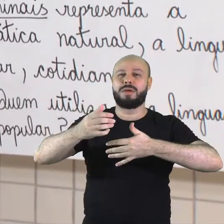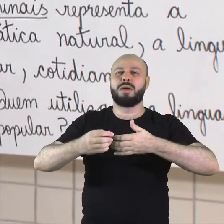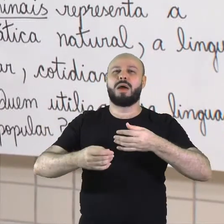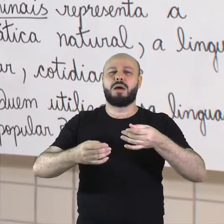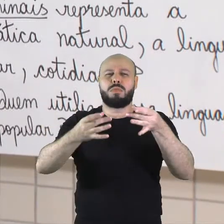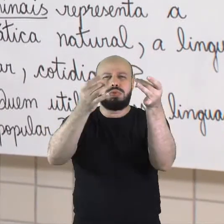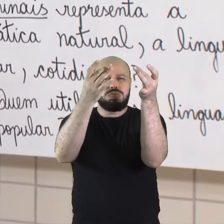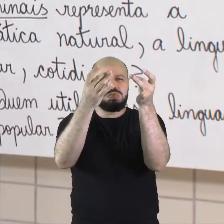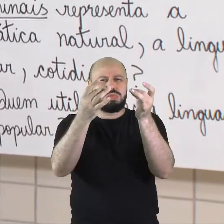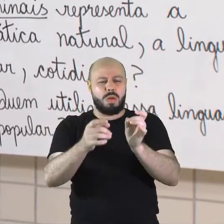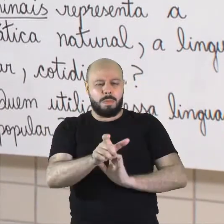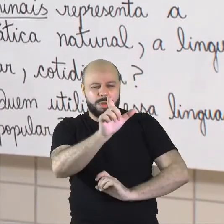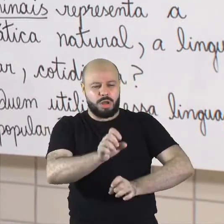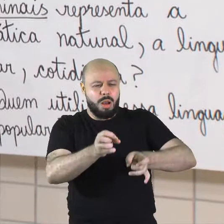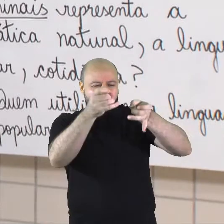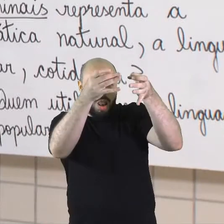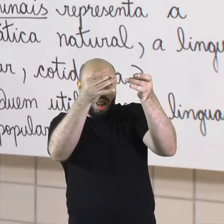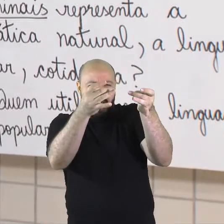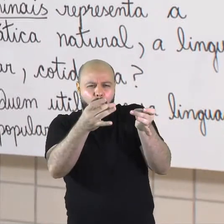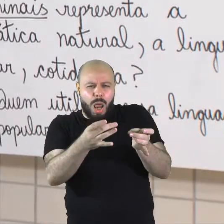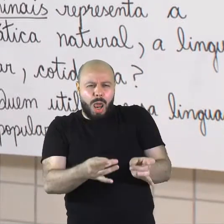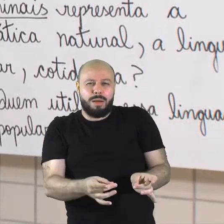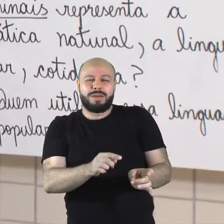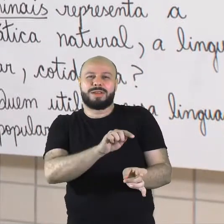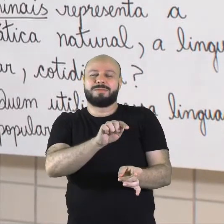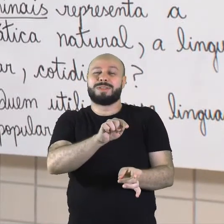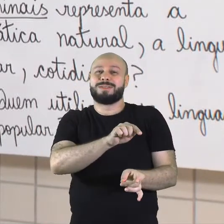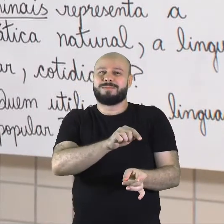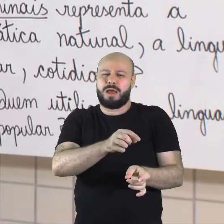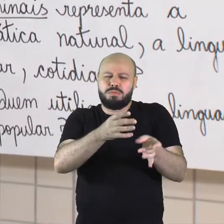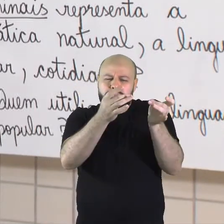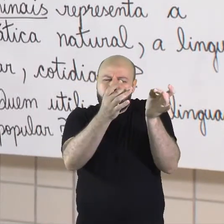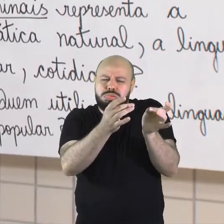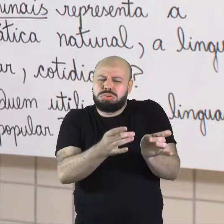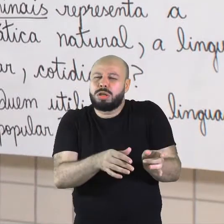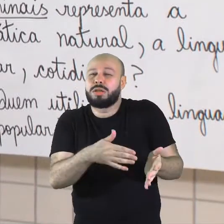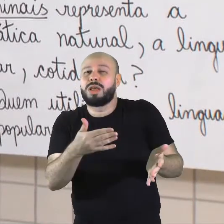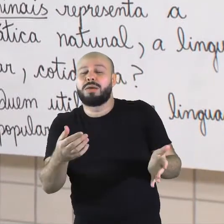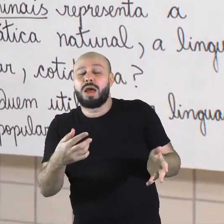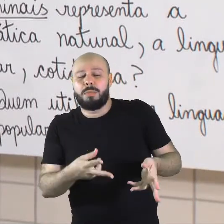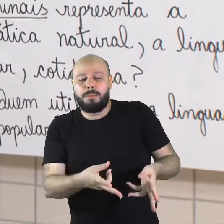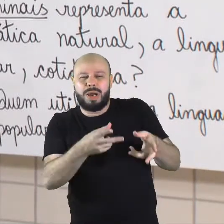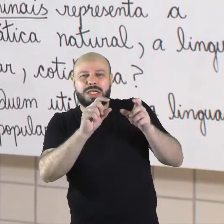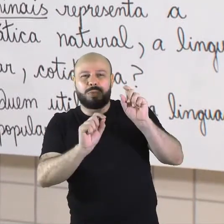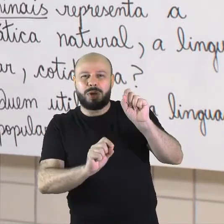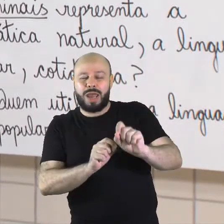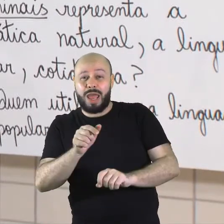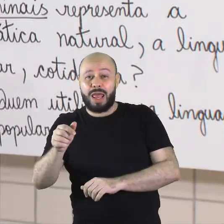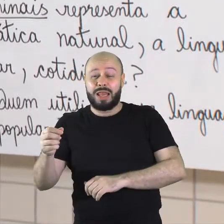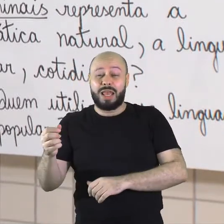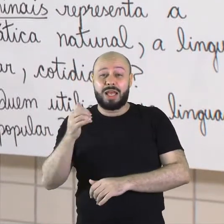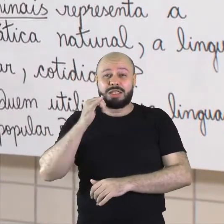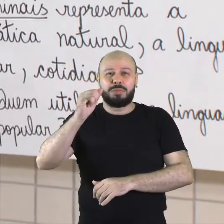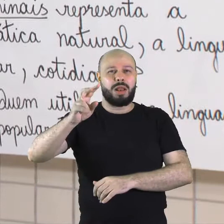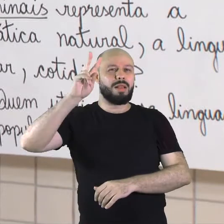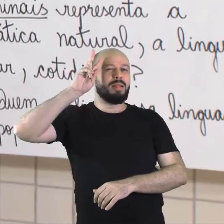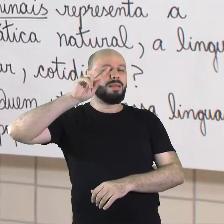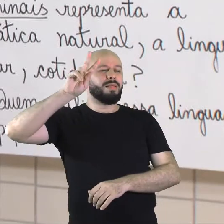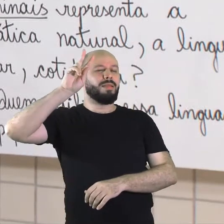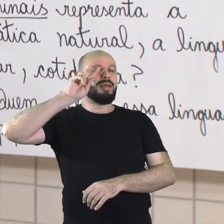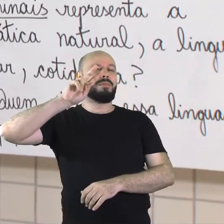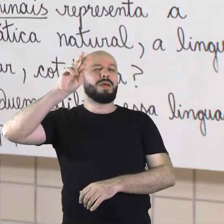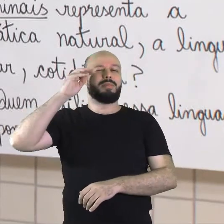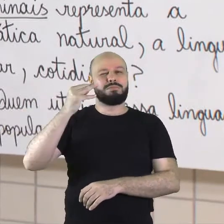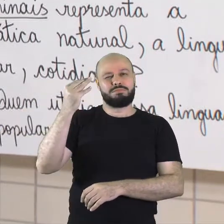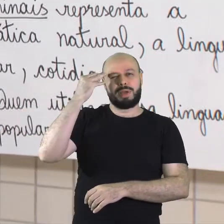descrevendo uma personagem que é clara e a partir dessa descrição a gente percebe que ele está falando de algumas lembranças, de algumas